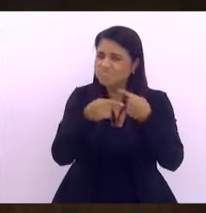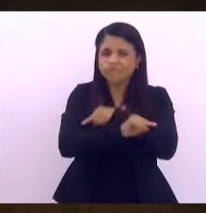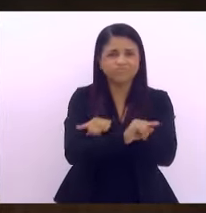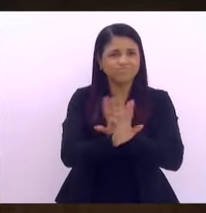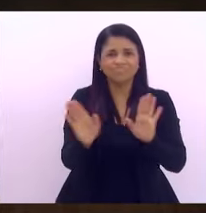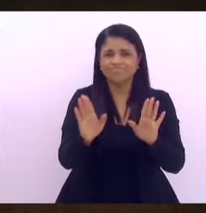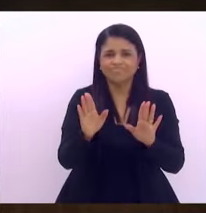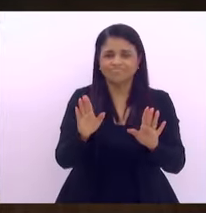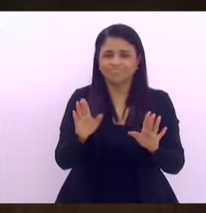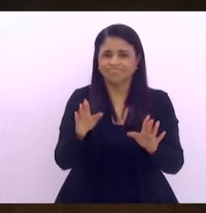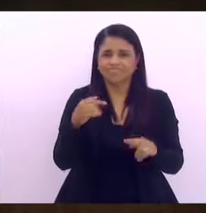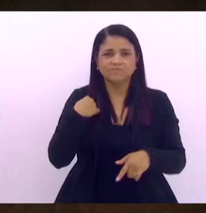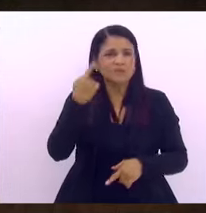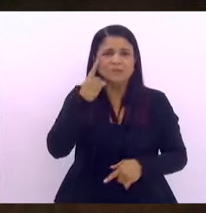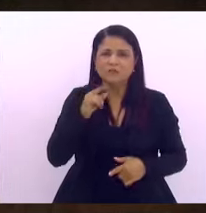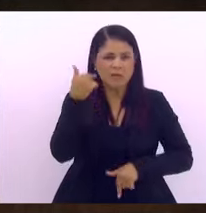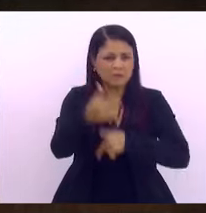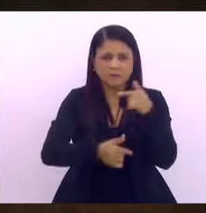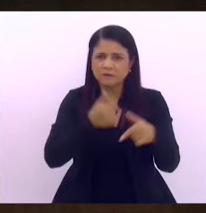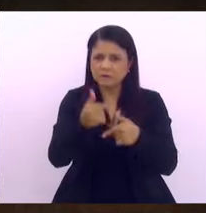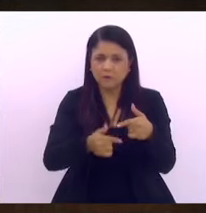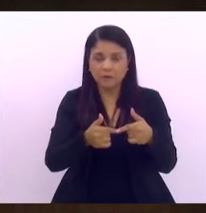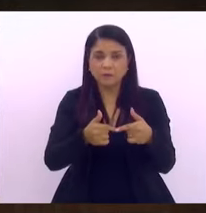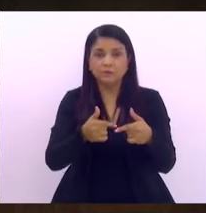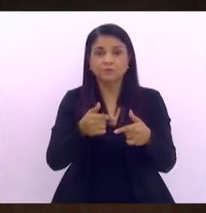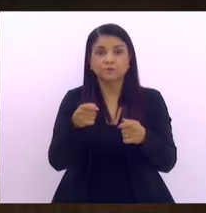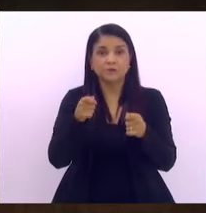incompetente, que numa emissora